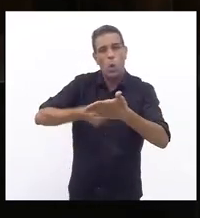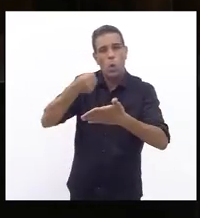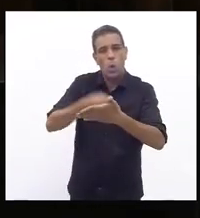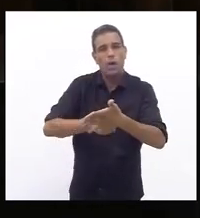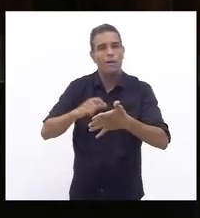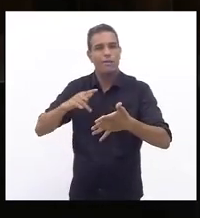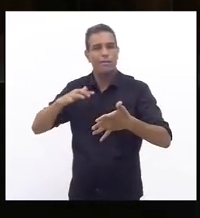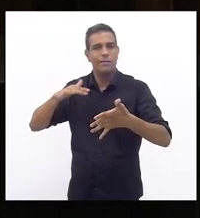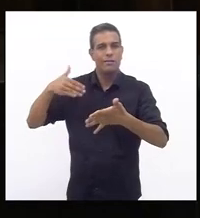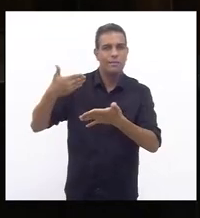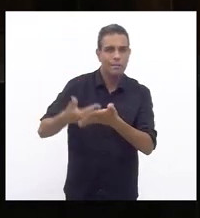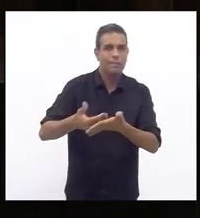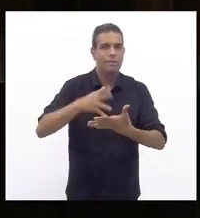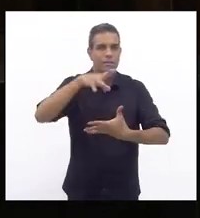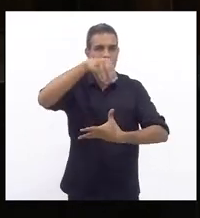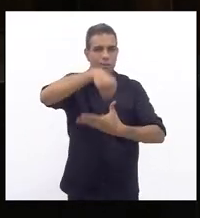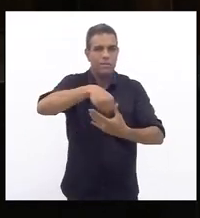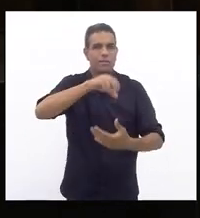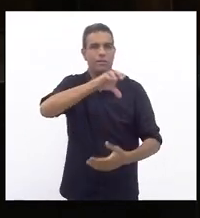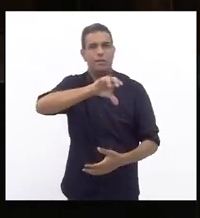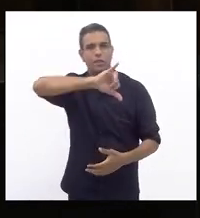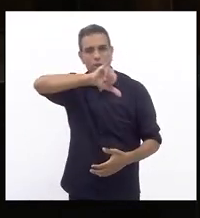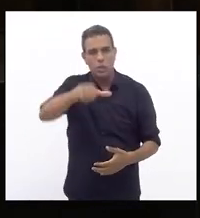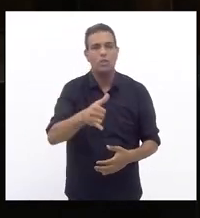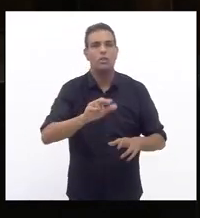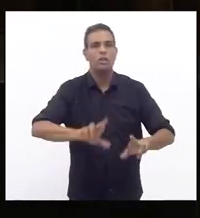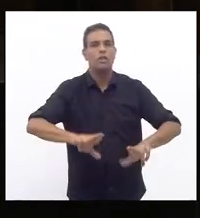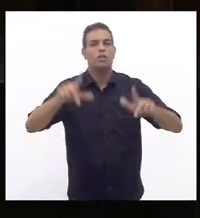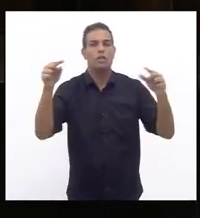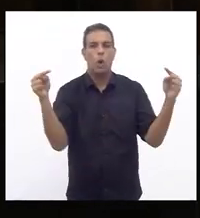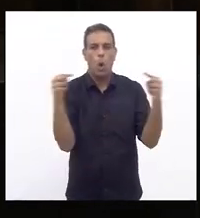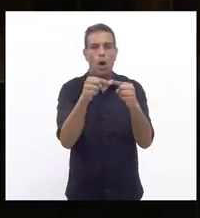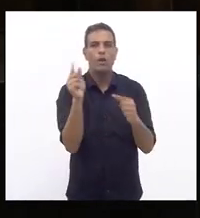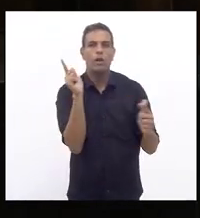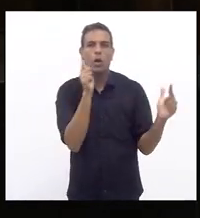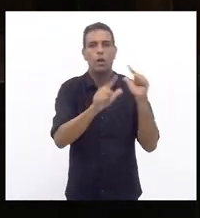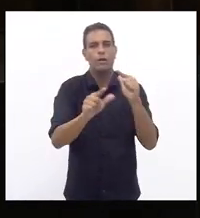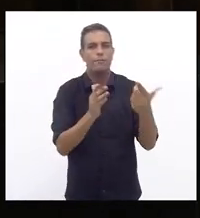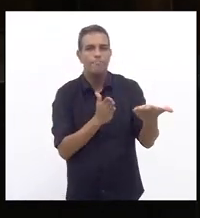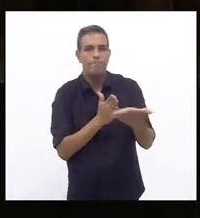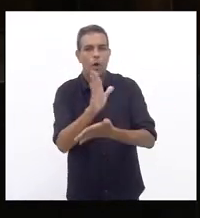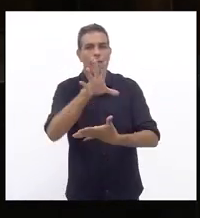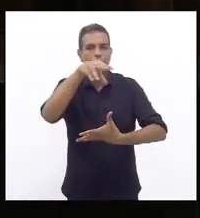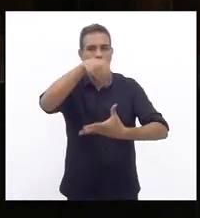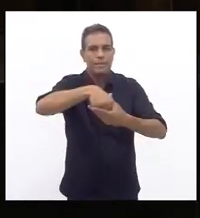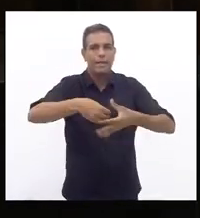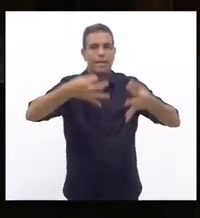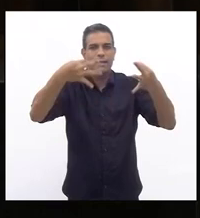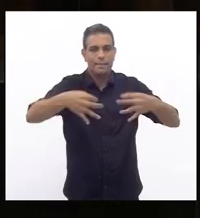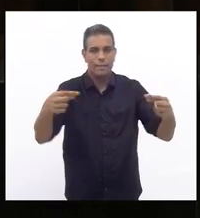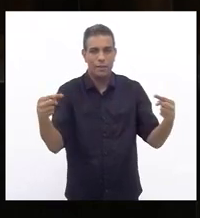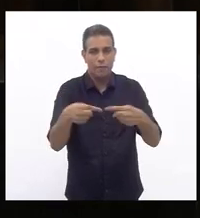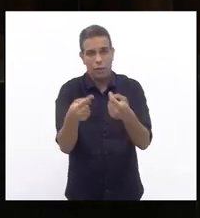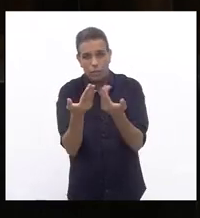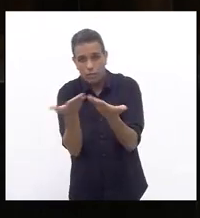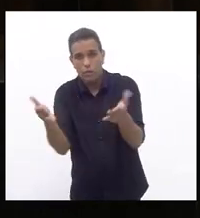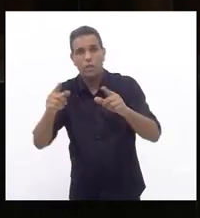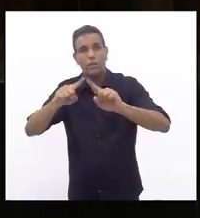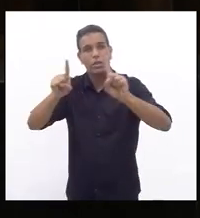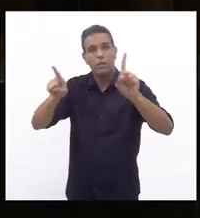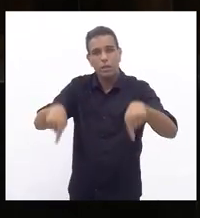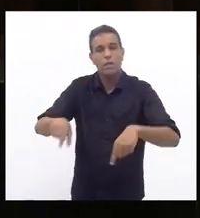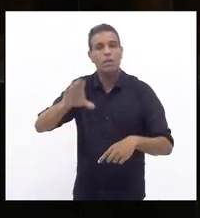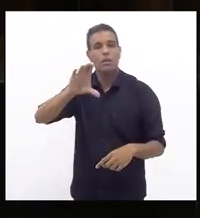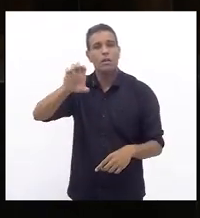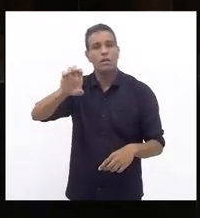agora dentro da CCJ para que tudo de forma correta, né, seja passado e que vocês, sedaianos,